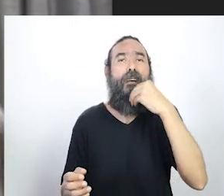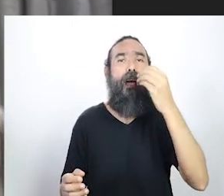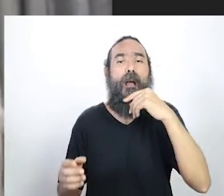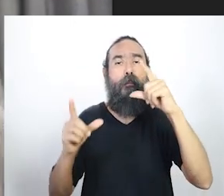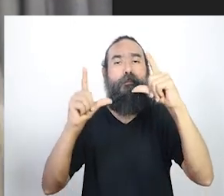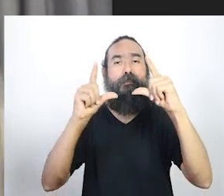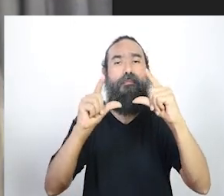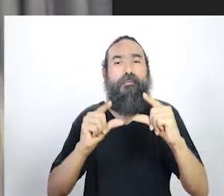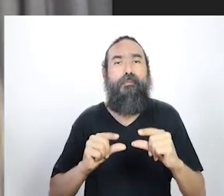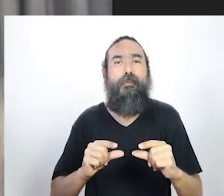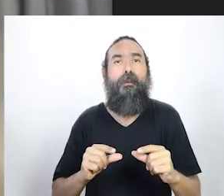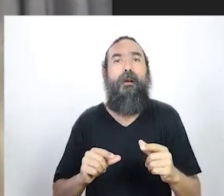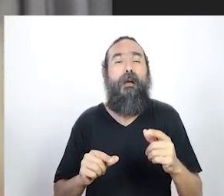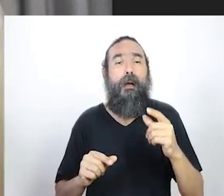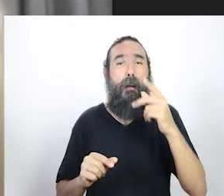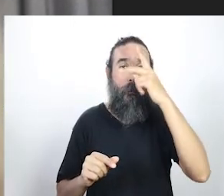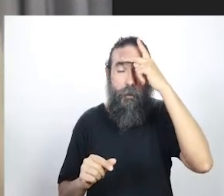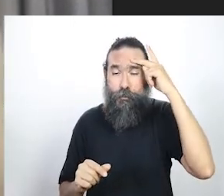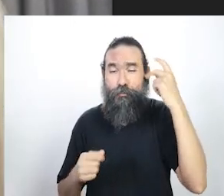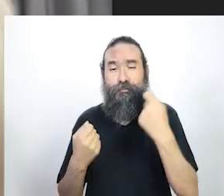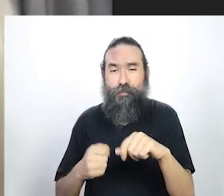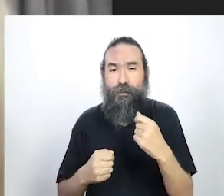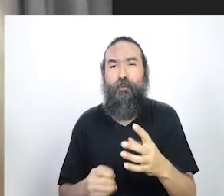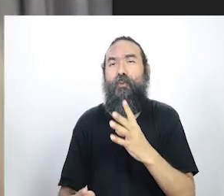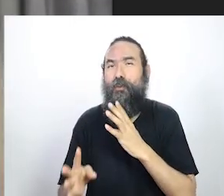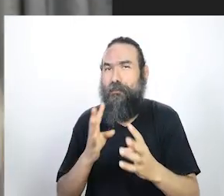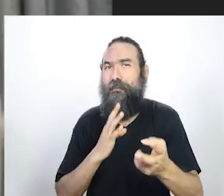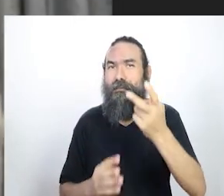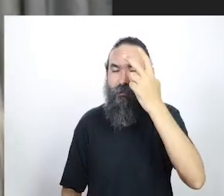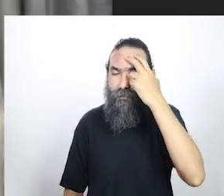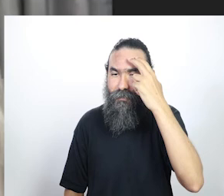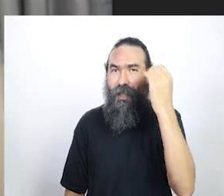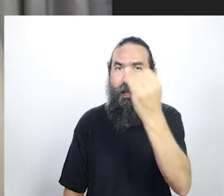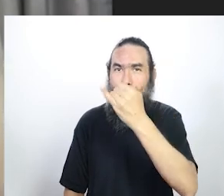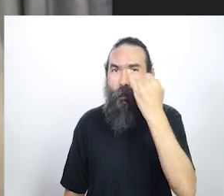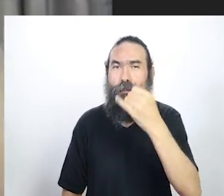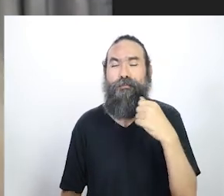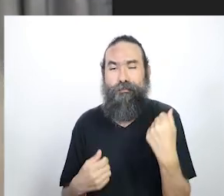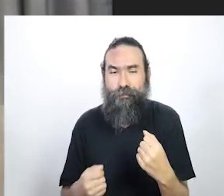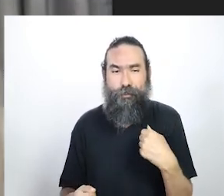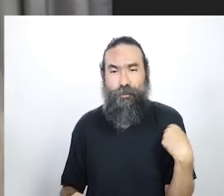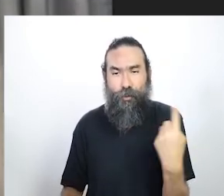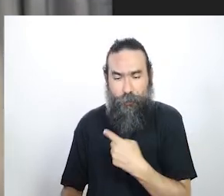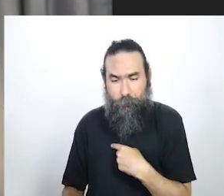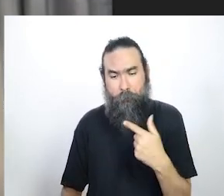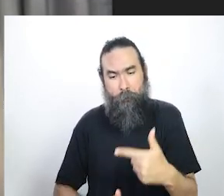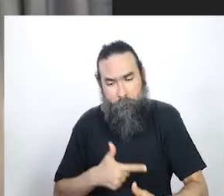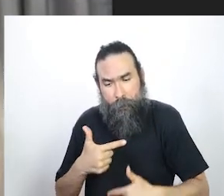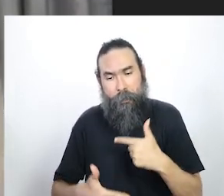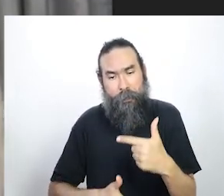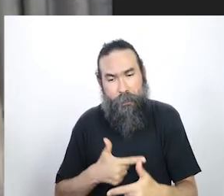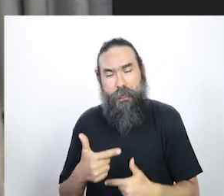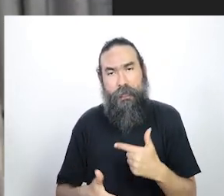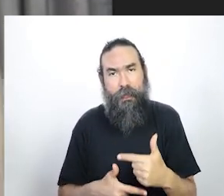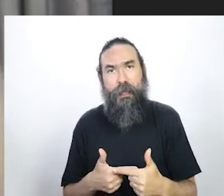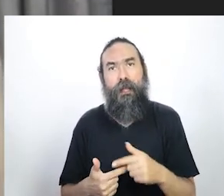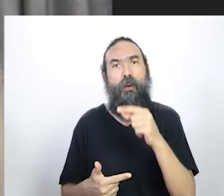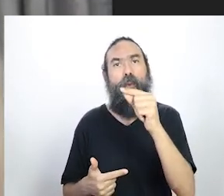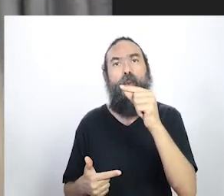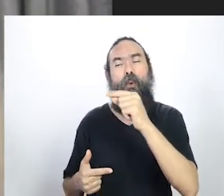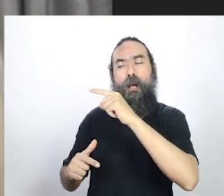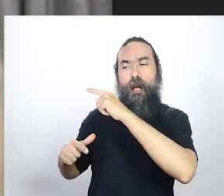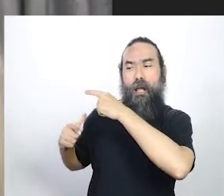são enfraquecidas, porque a pessoa nem sabe o que é aquilo, né? Então, a gente realmente temos que recuperar